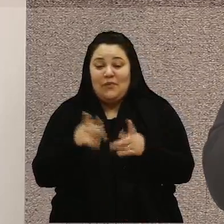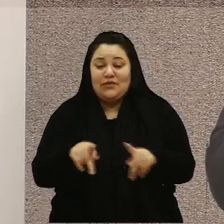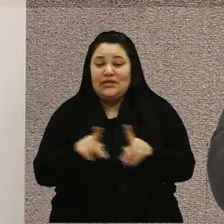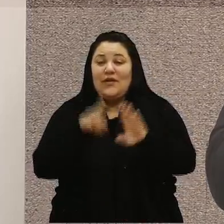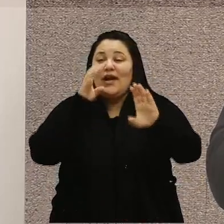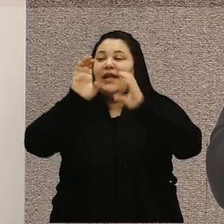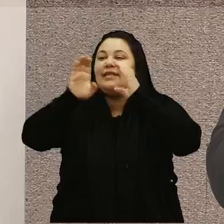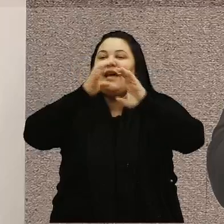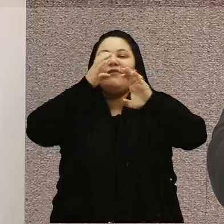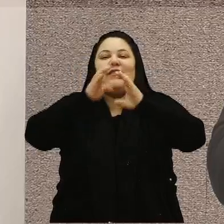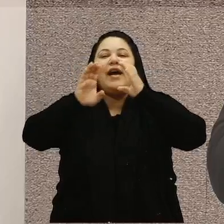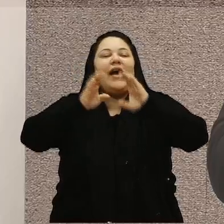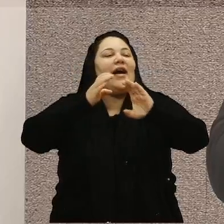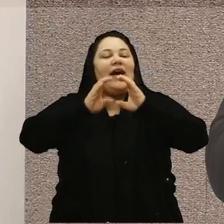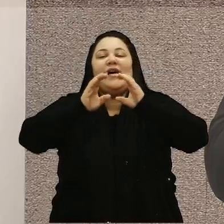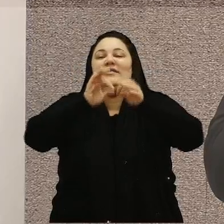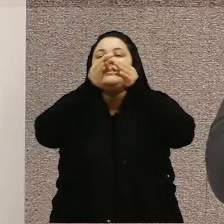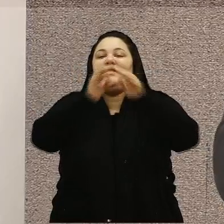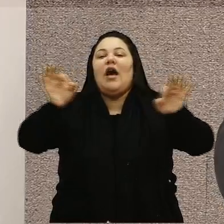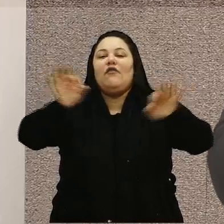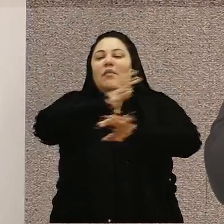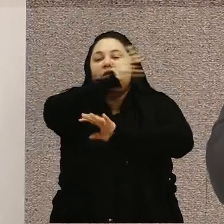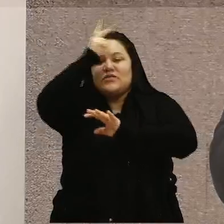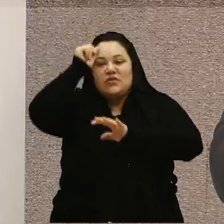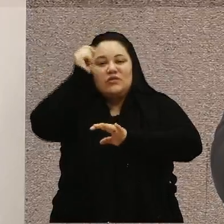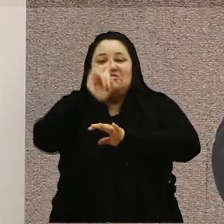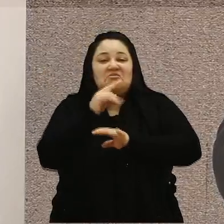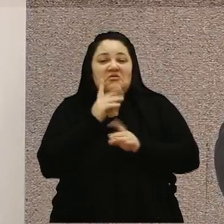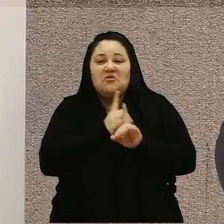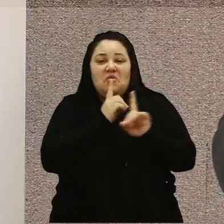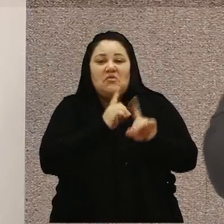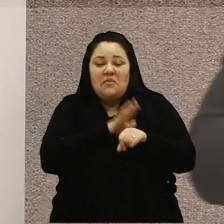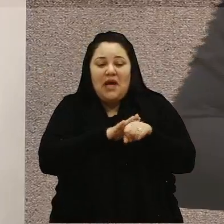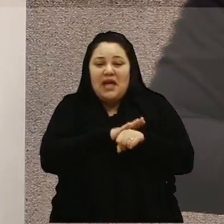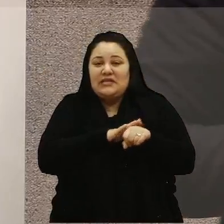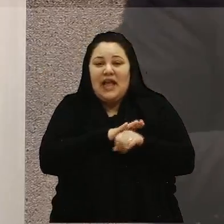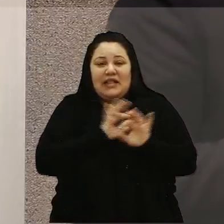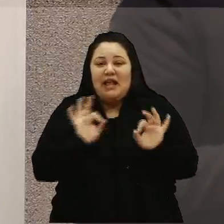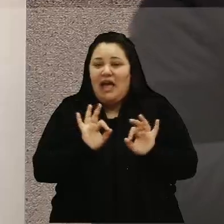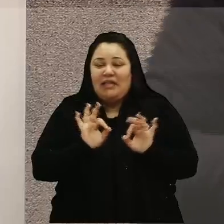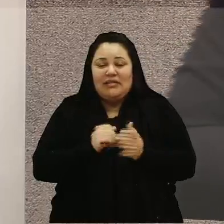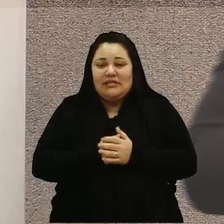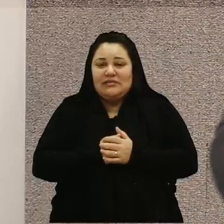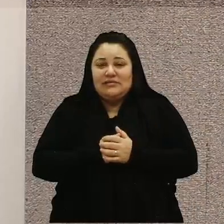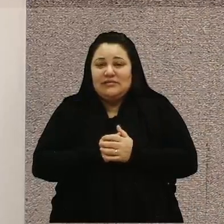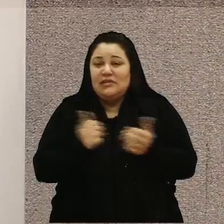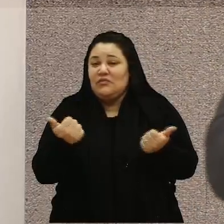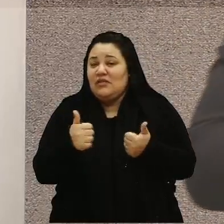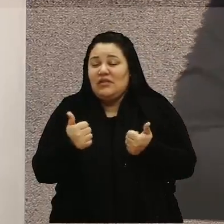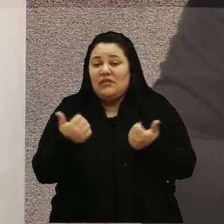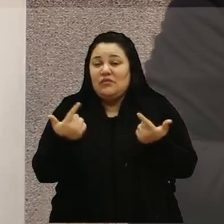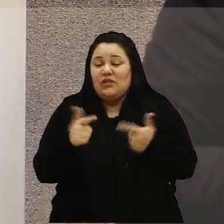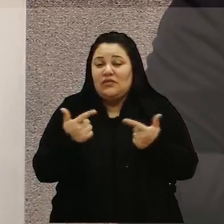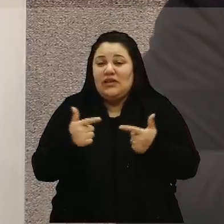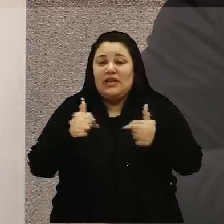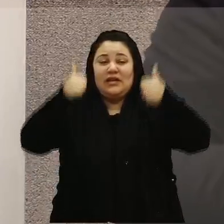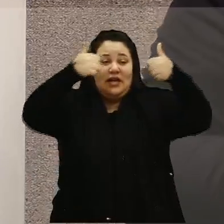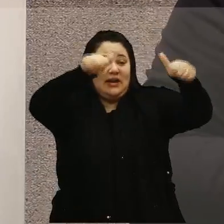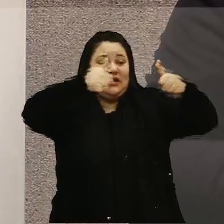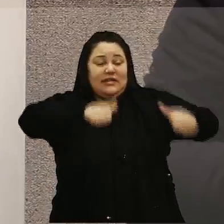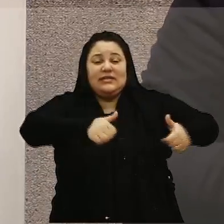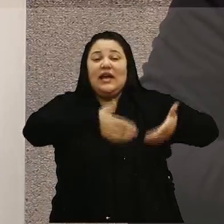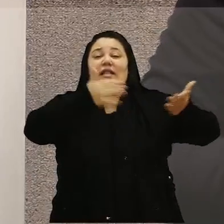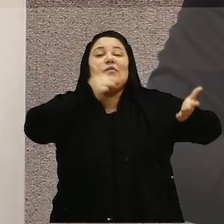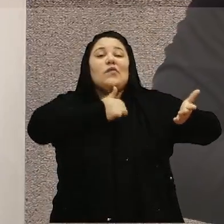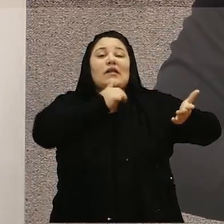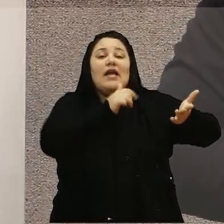gente não encontra mais. A gente não ouve mais ninguém falar, ninguém mais está com um cartazinho para salvar a Amazônia. Cadê a Greta gritando?